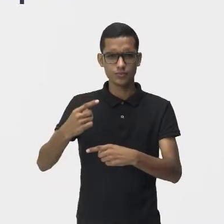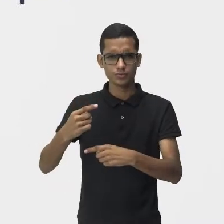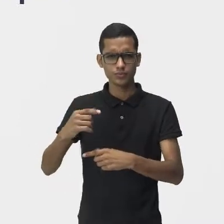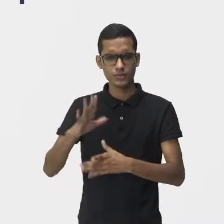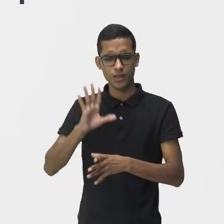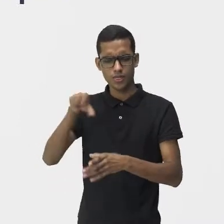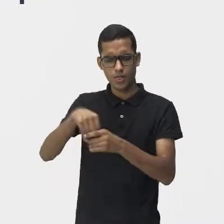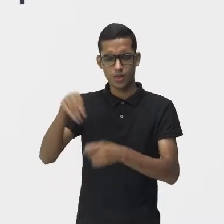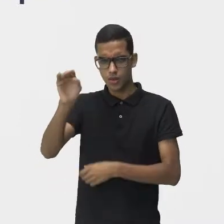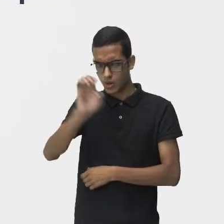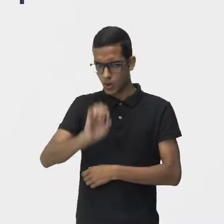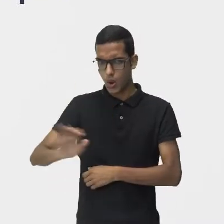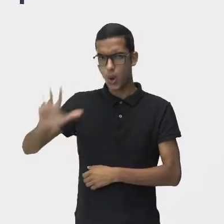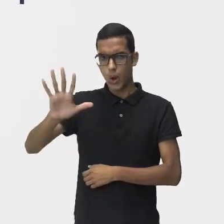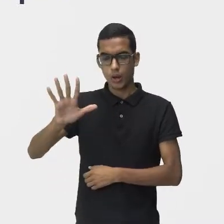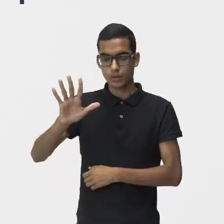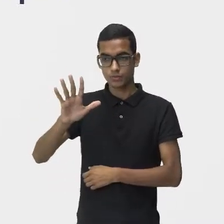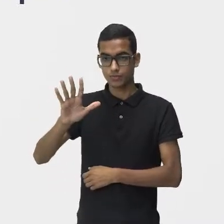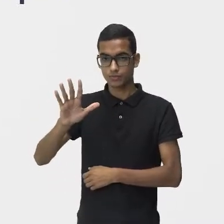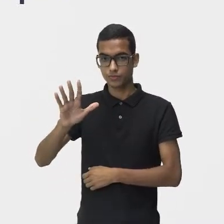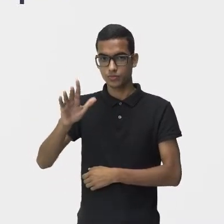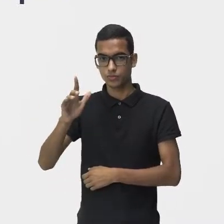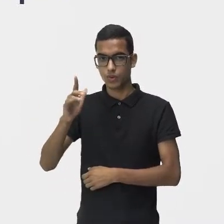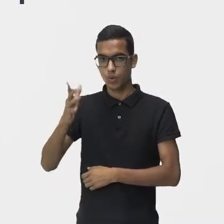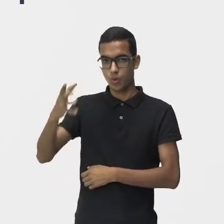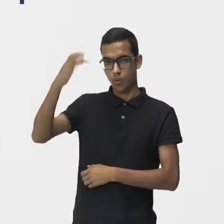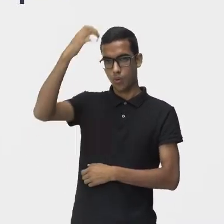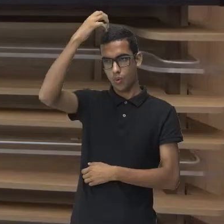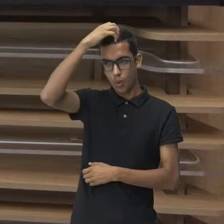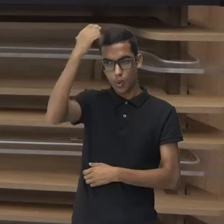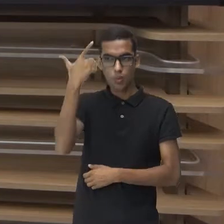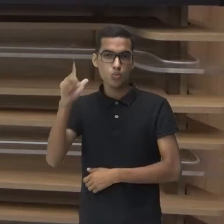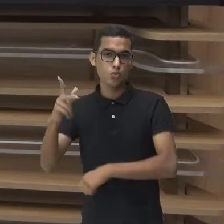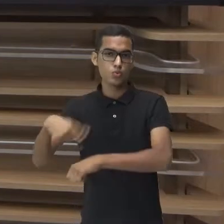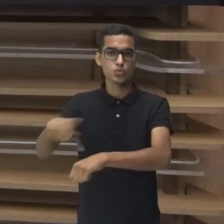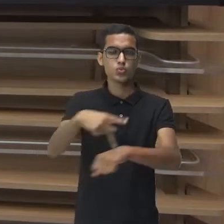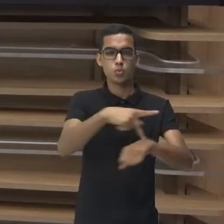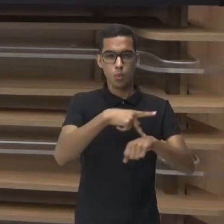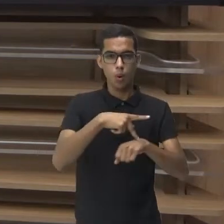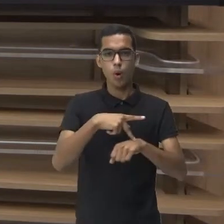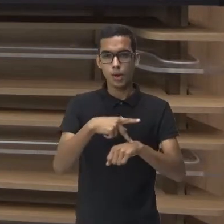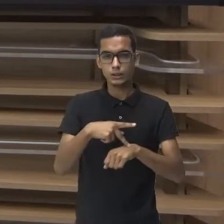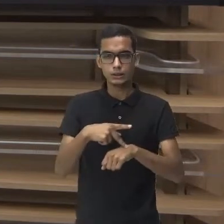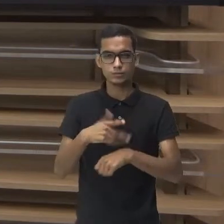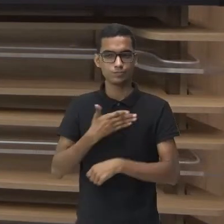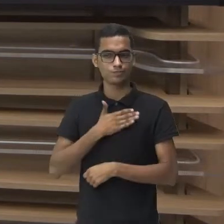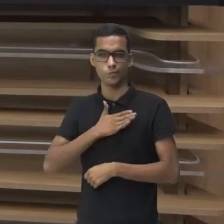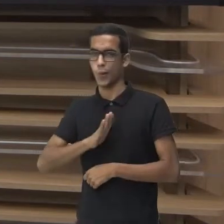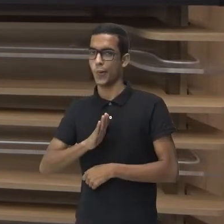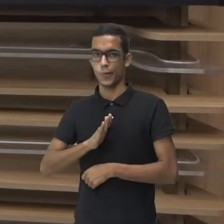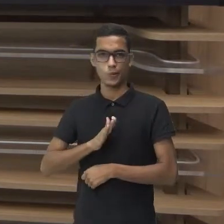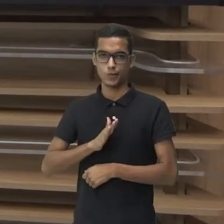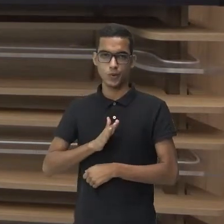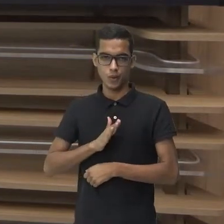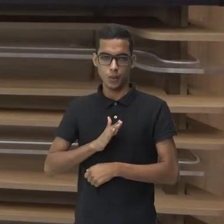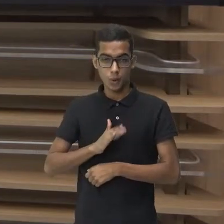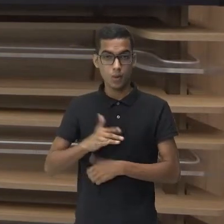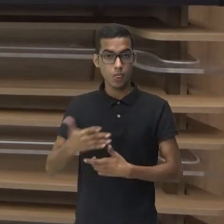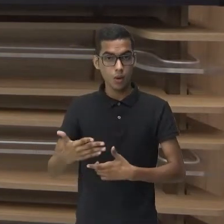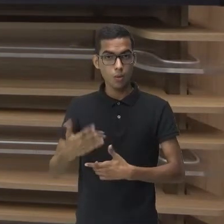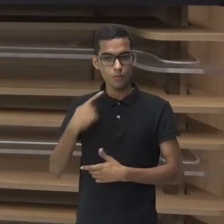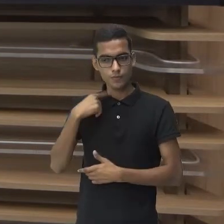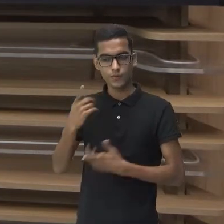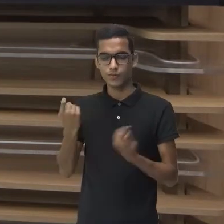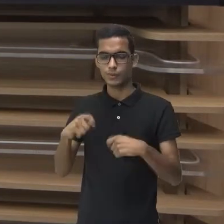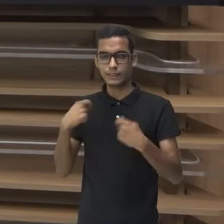revolucionário dentro da Europa não foi bem visto por todos dentro da Europa. Isso era uma ameaça às grandes monarquias e era necessário pôr um